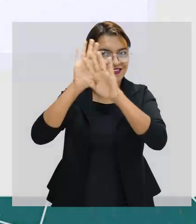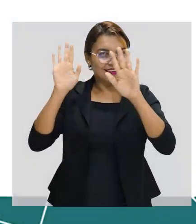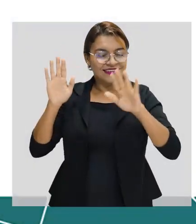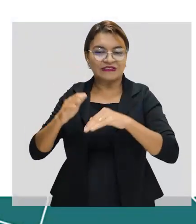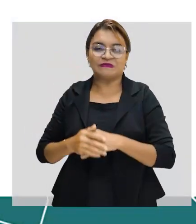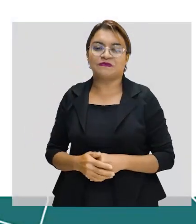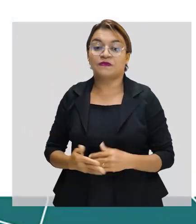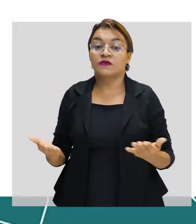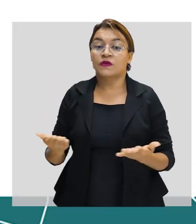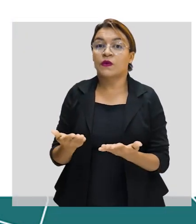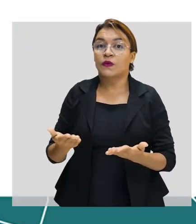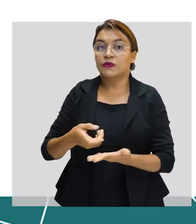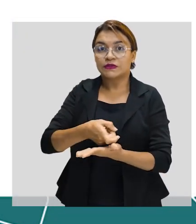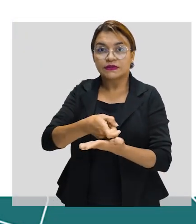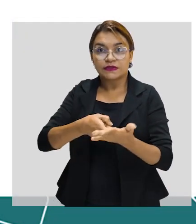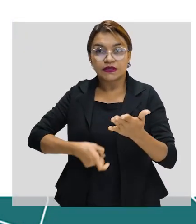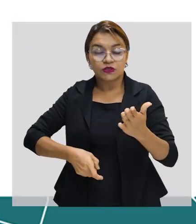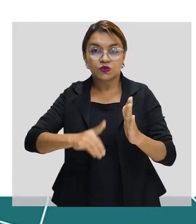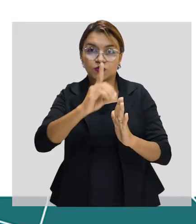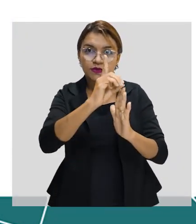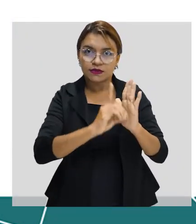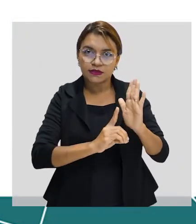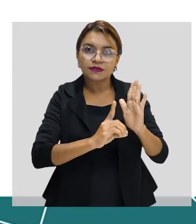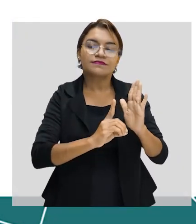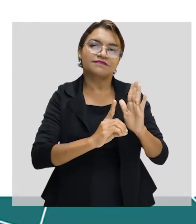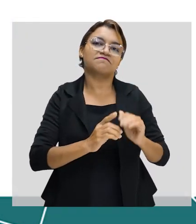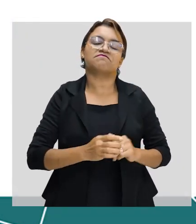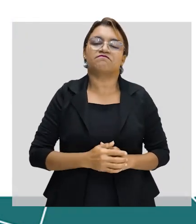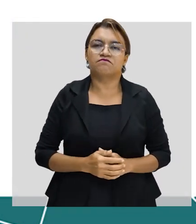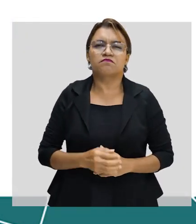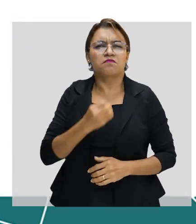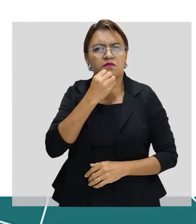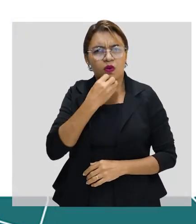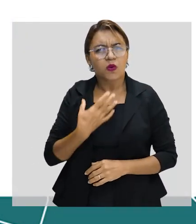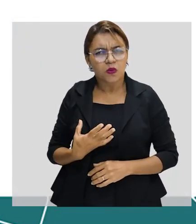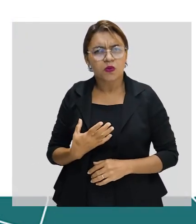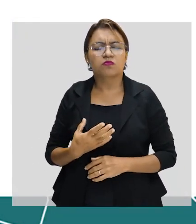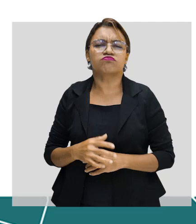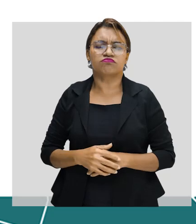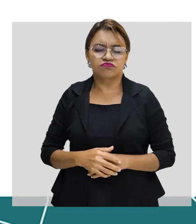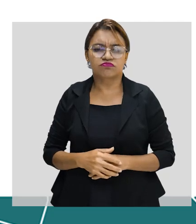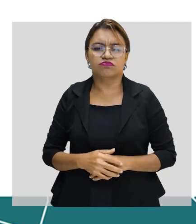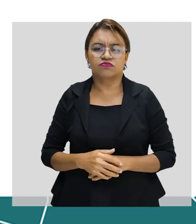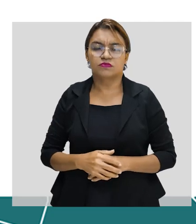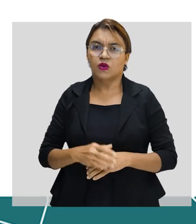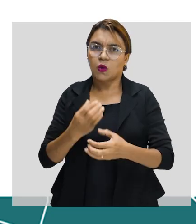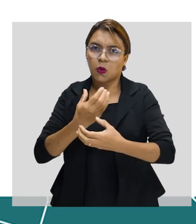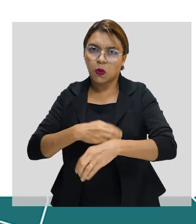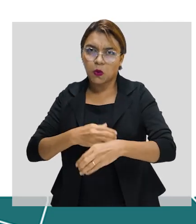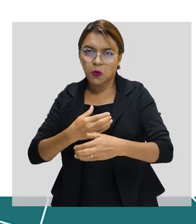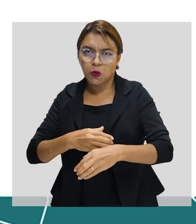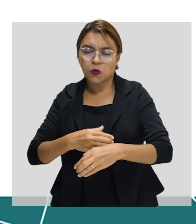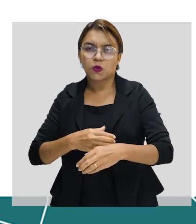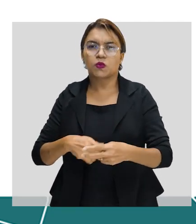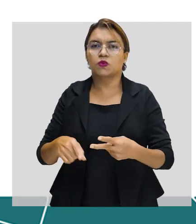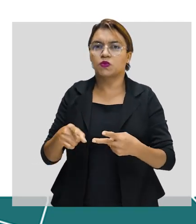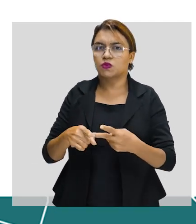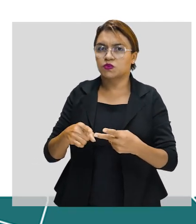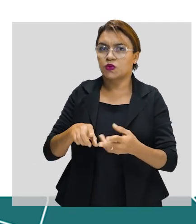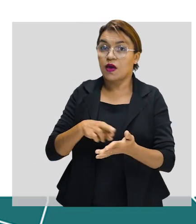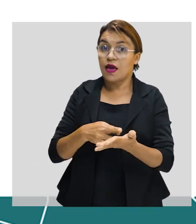de texto dissertativo, tá certo? Muito bom para concurso público, redação